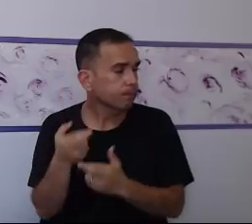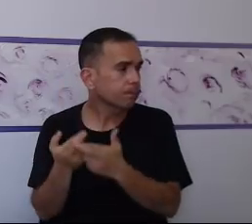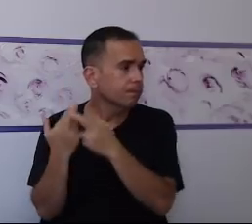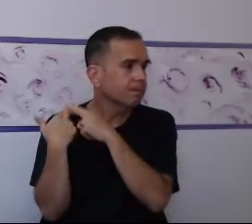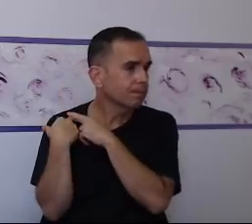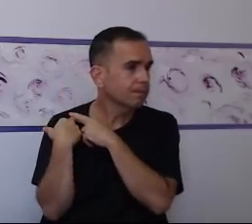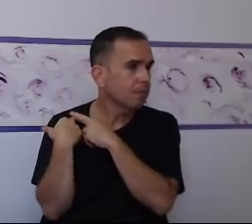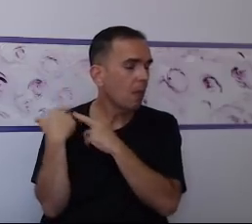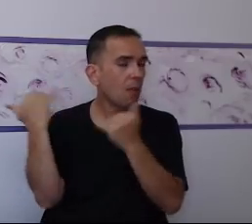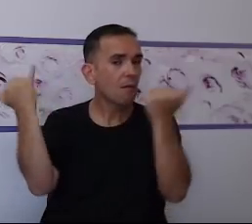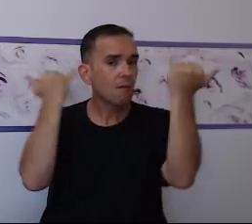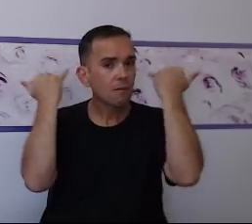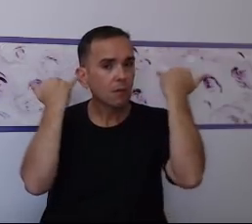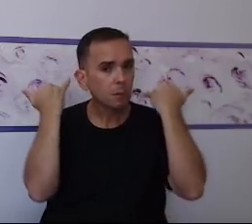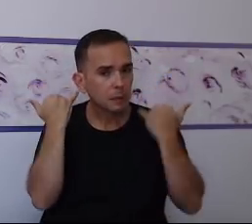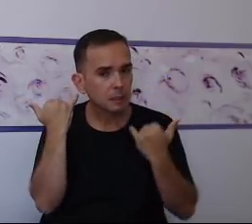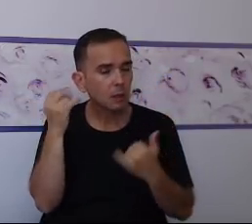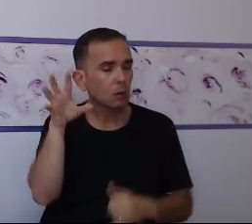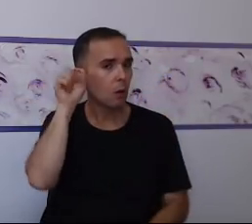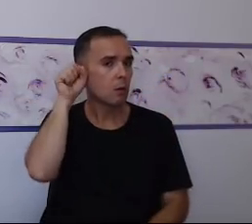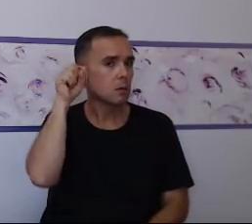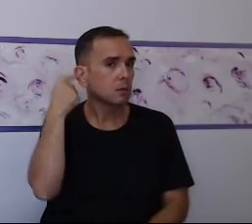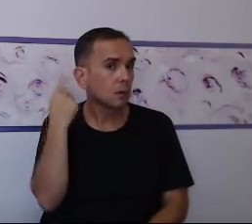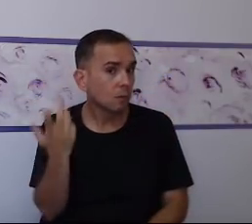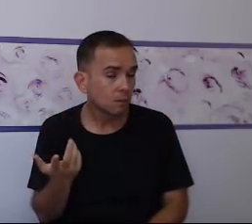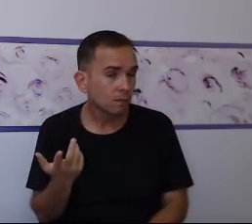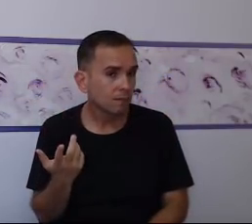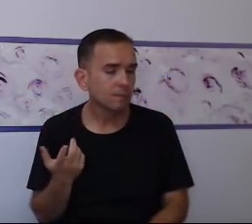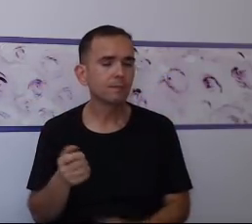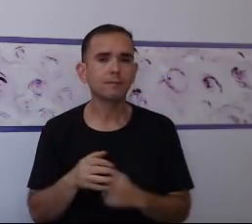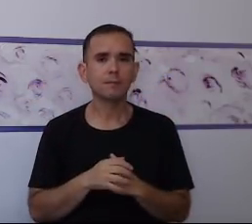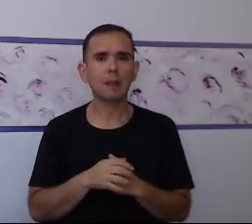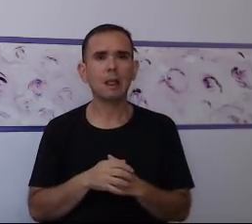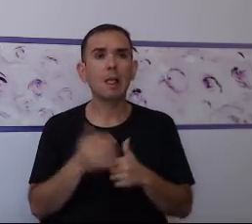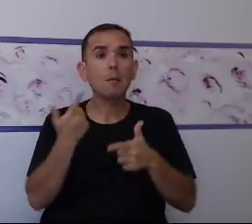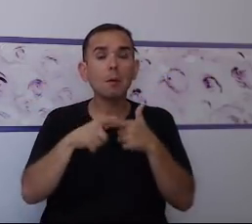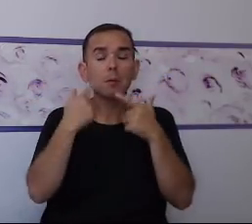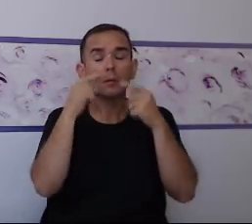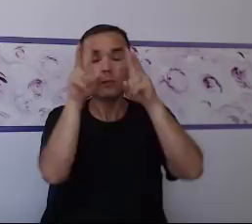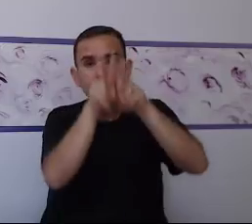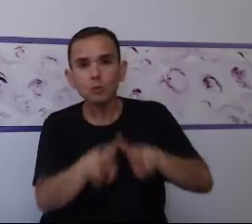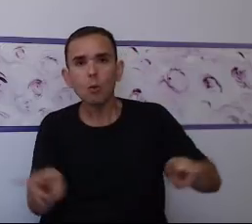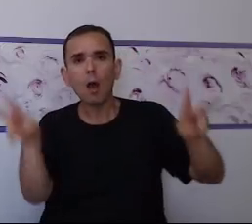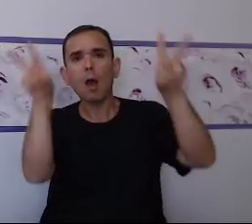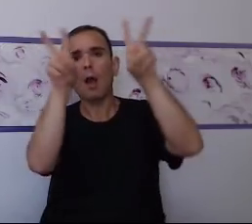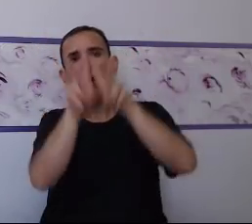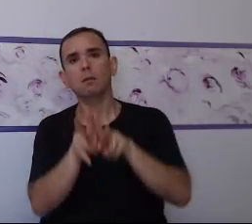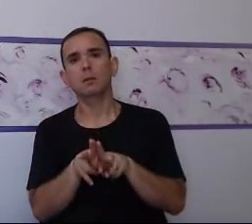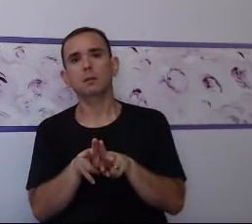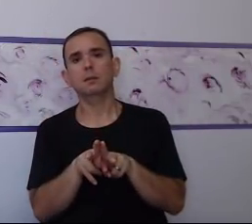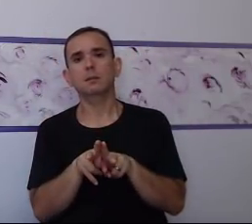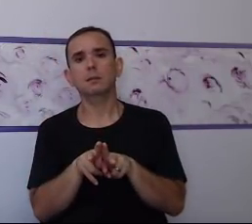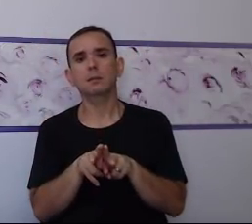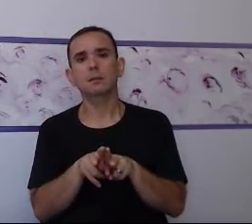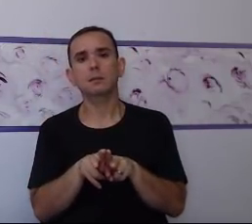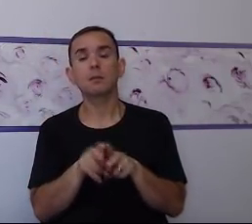pela informação da audição, né? Distúrbios visuais. A gente pode ter